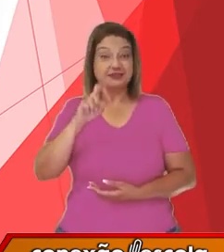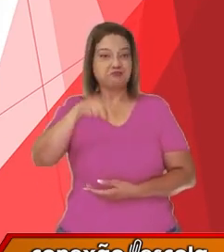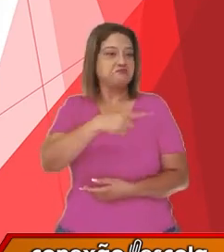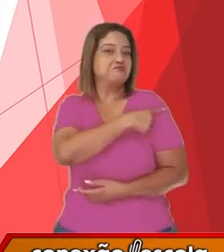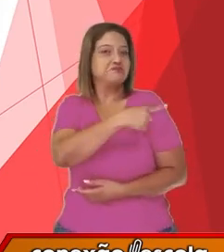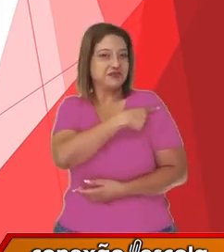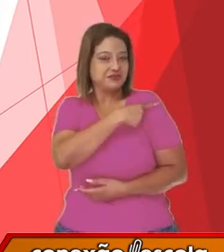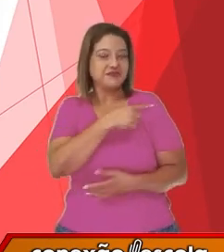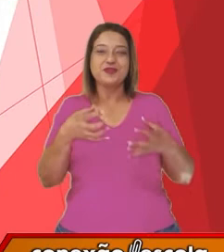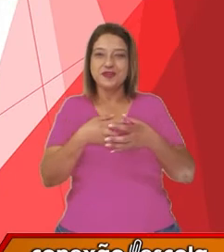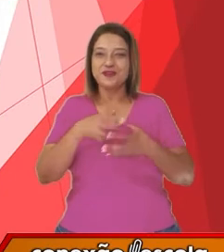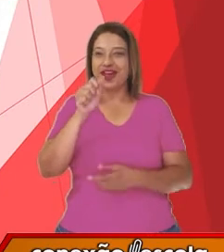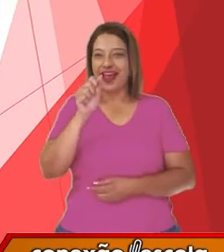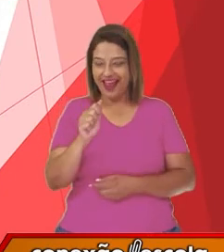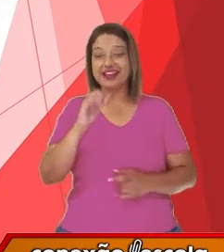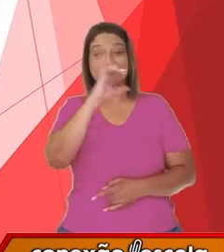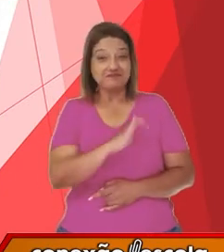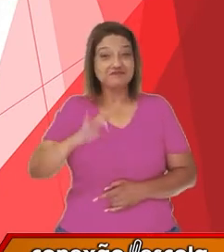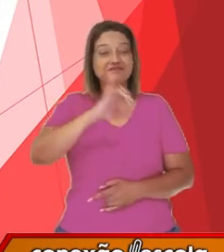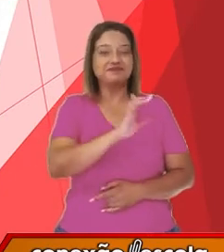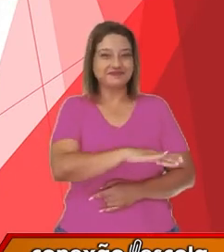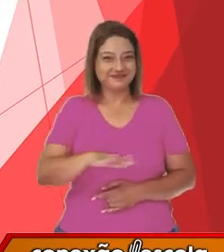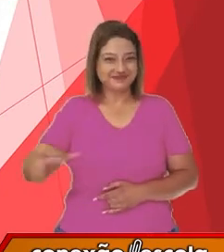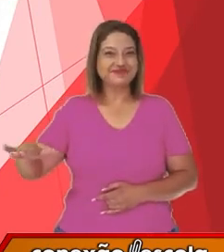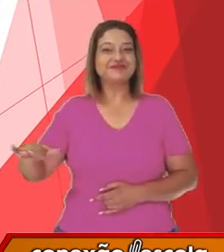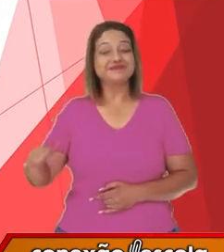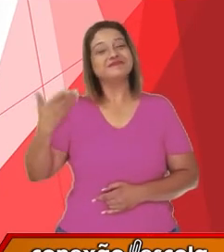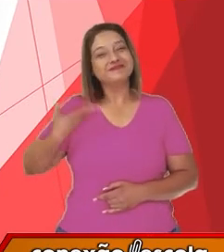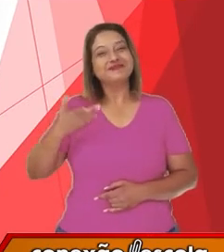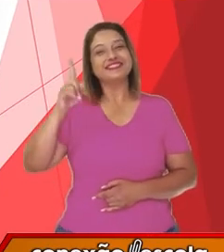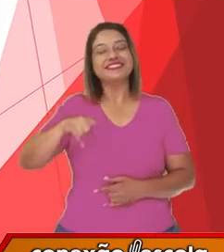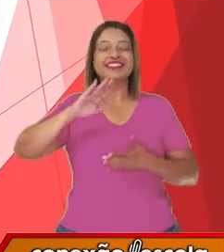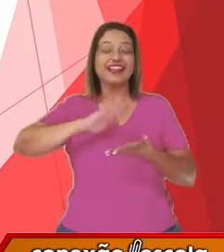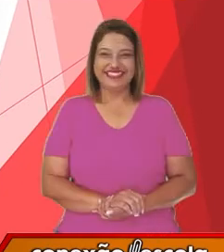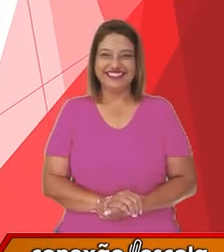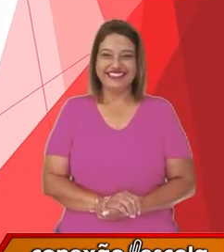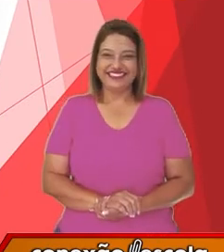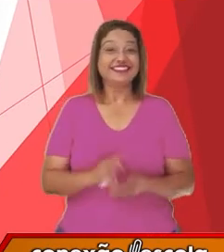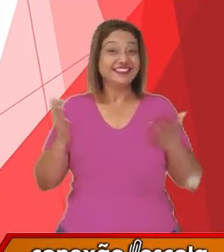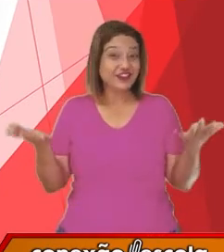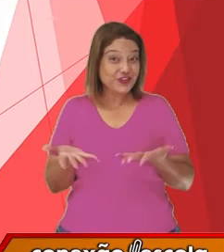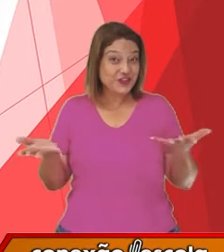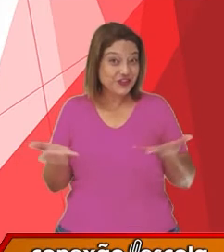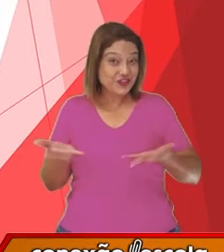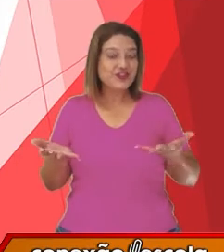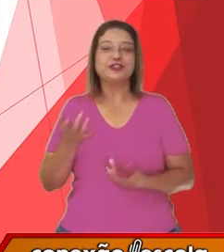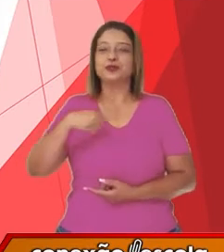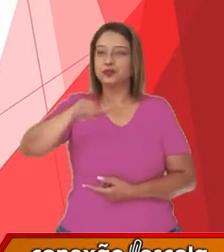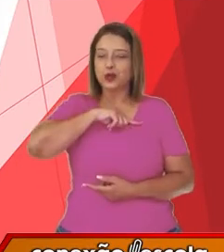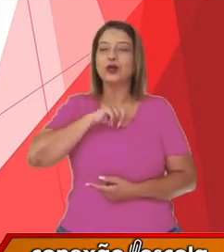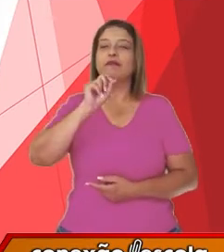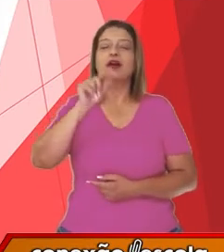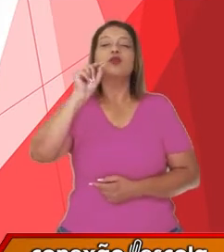primeiro ano, turminha A, ciclo da infância. Essa é a intérprete de Libras. Hoje nós vamos trabalhar